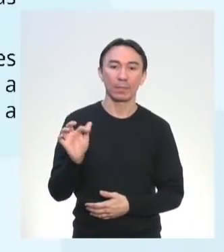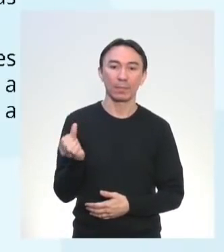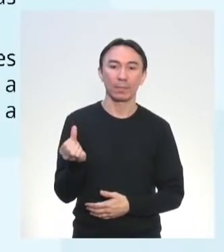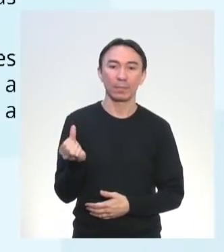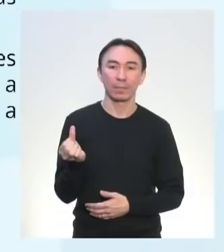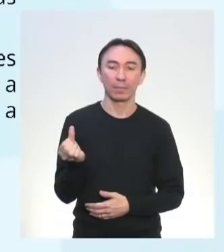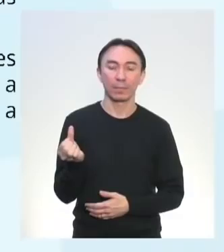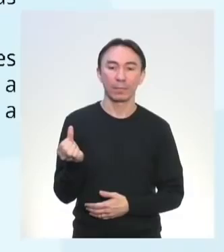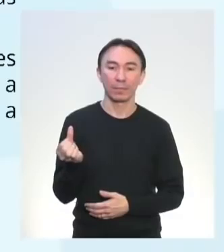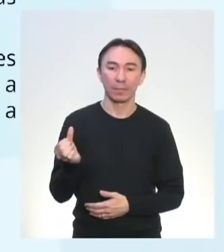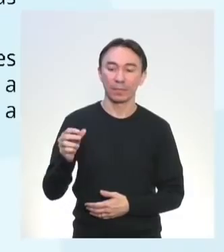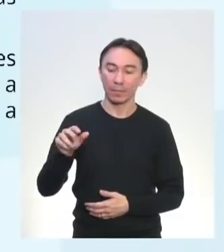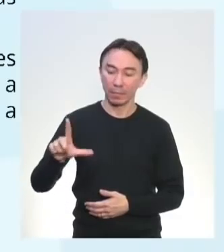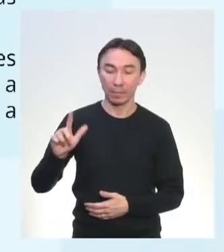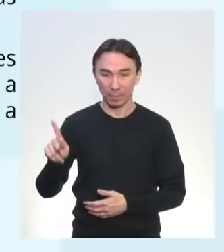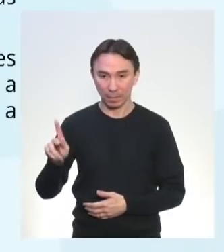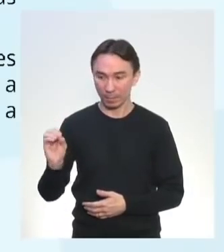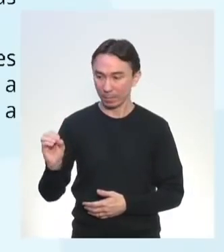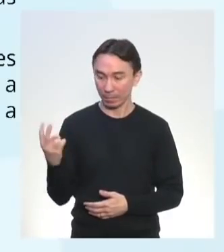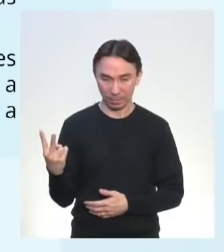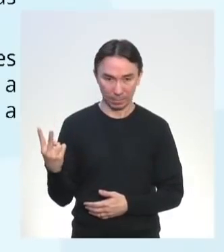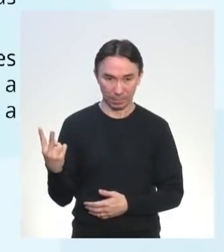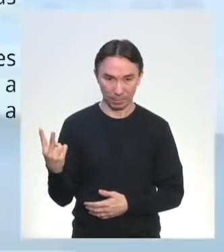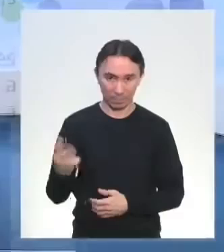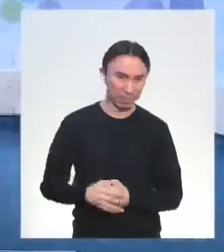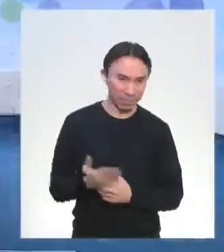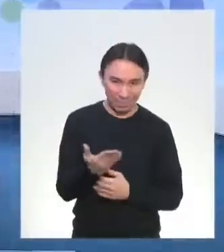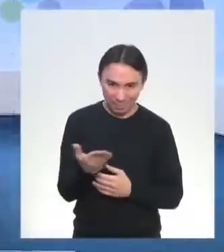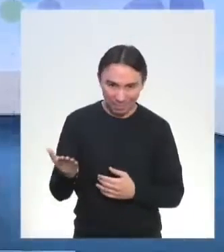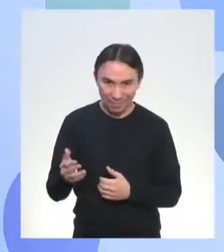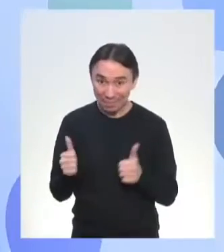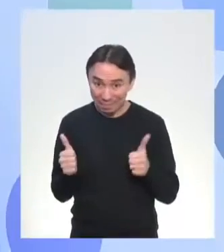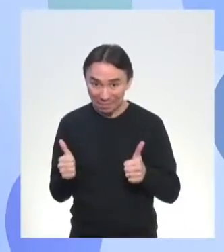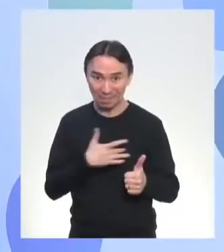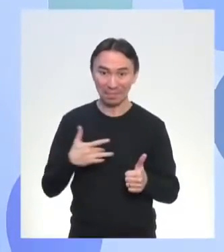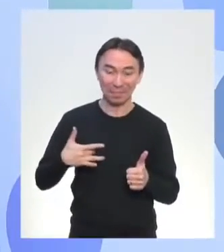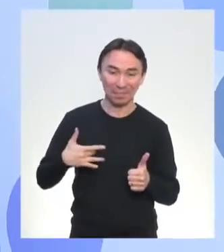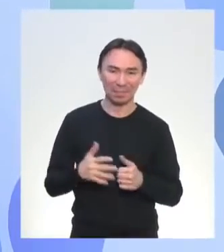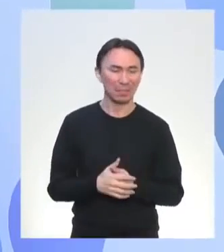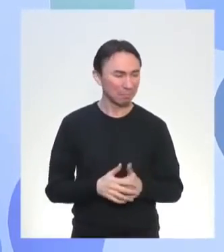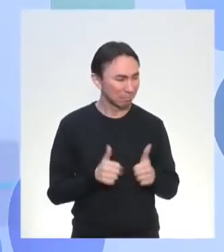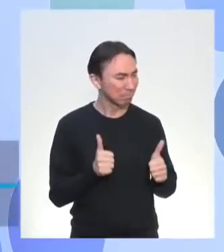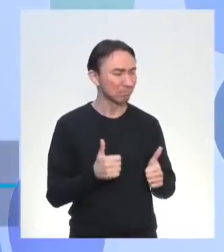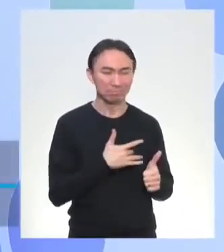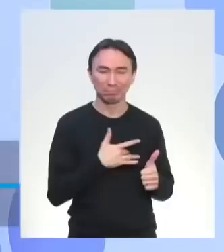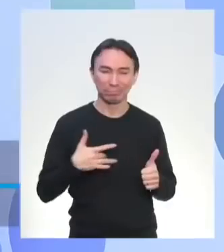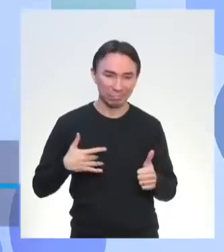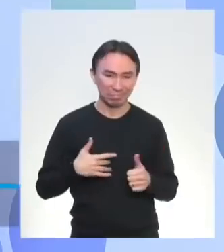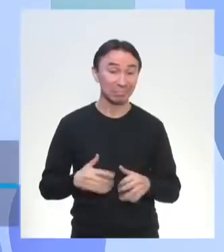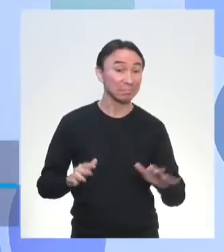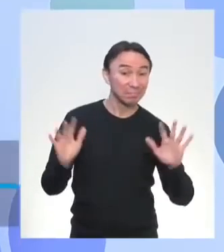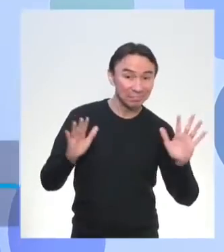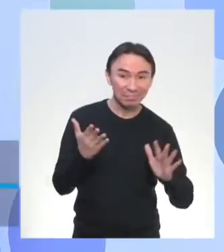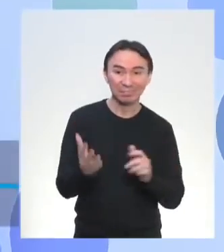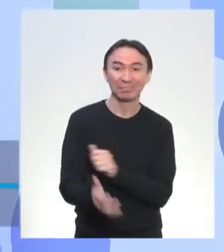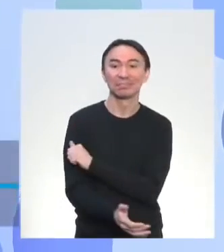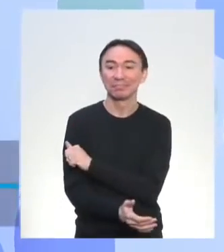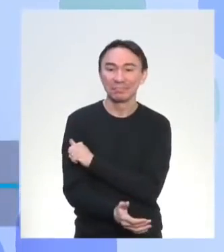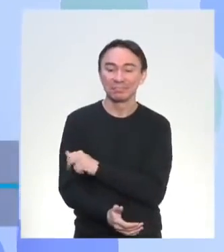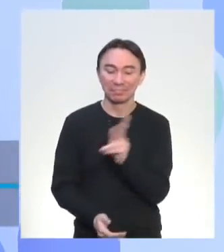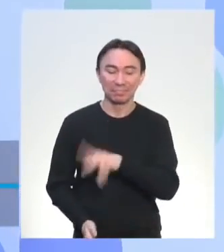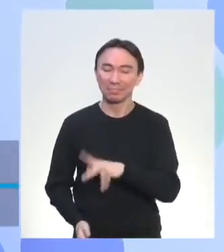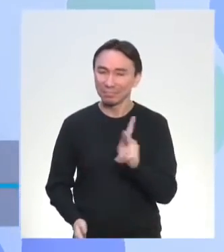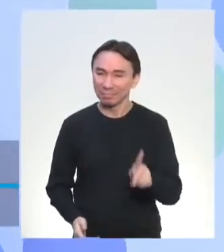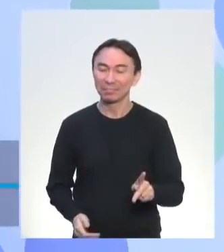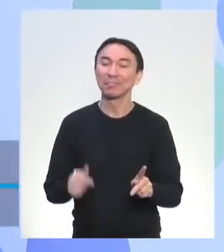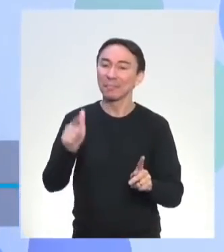06 LP 02. Professor Mauro, tudo bem? Tudo bem, professora Silene. Olá, alunos e professores, bem-vindos a mais uma